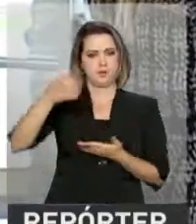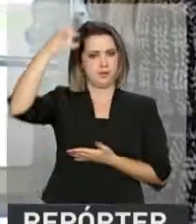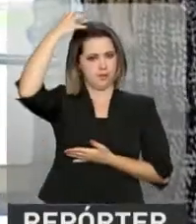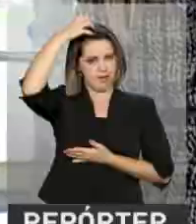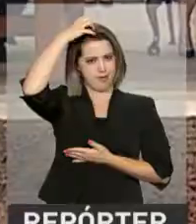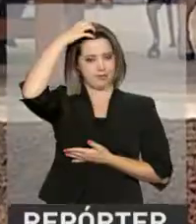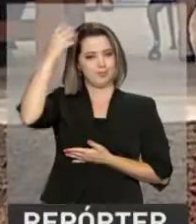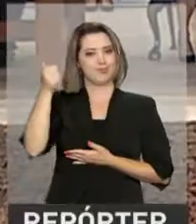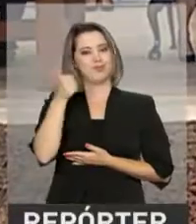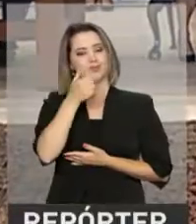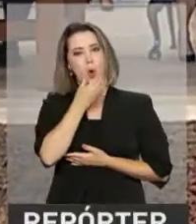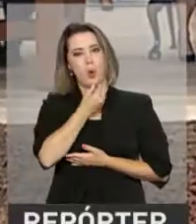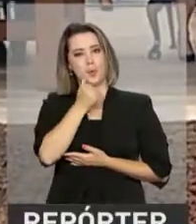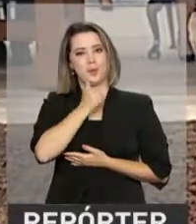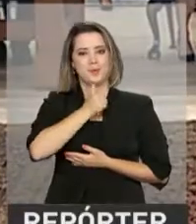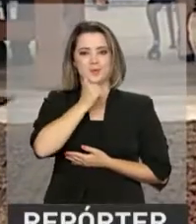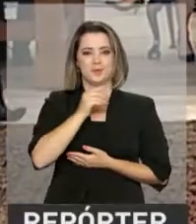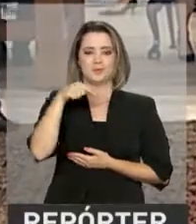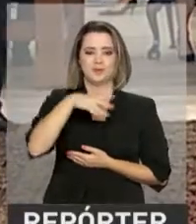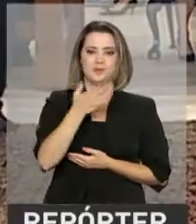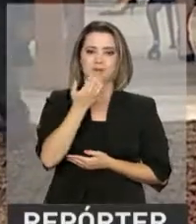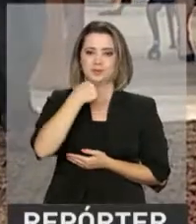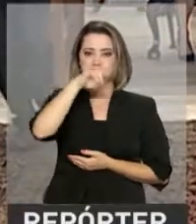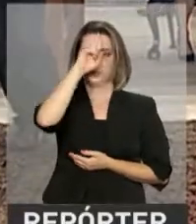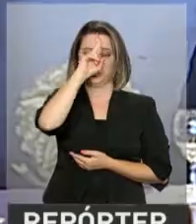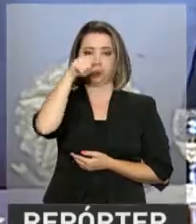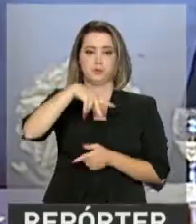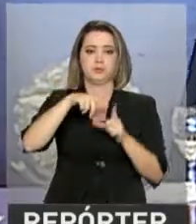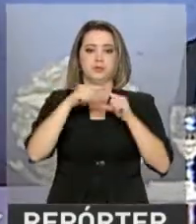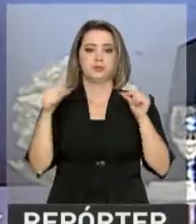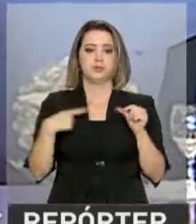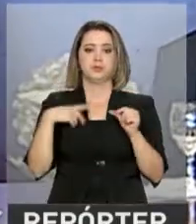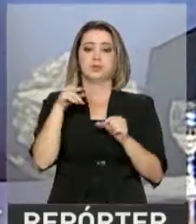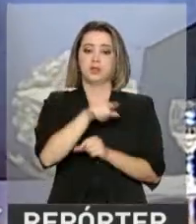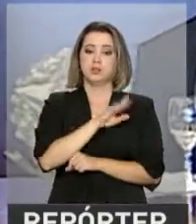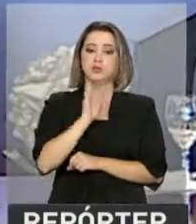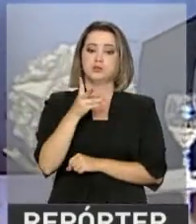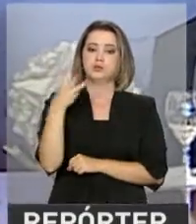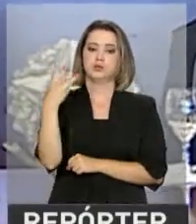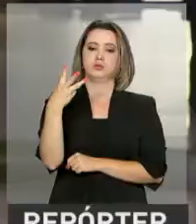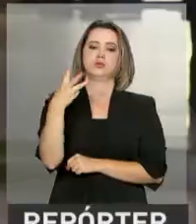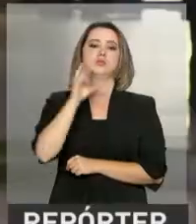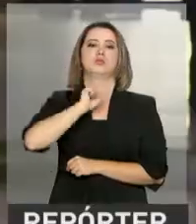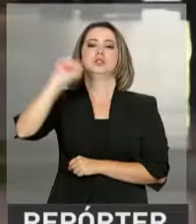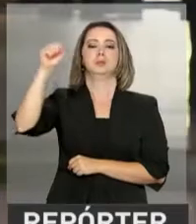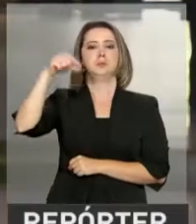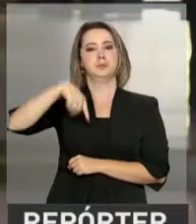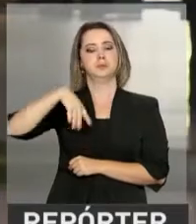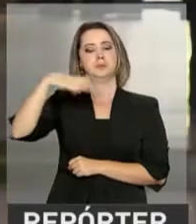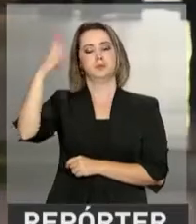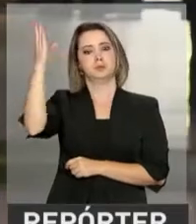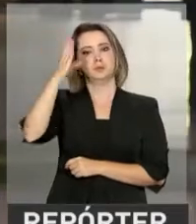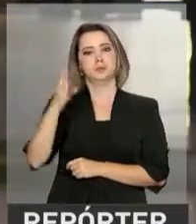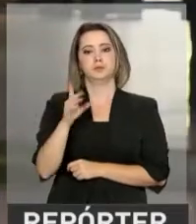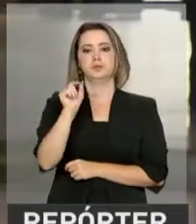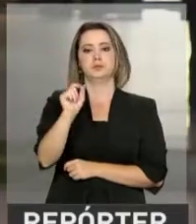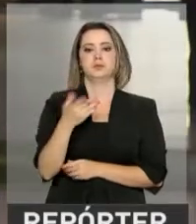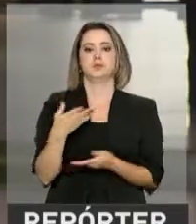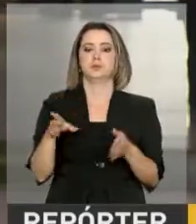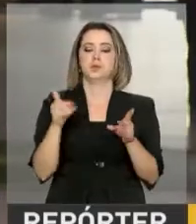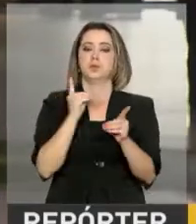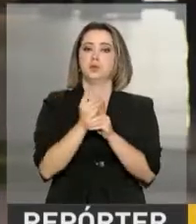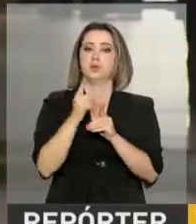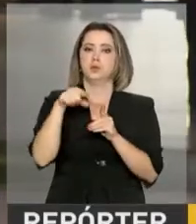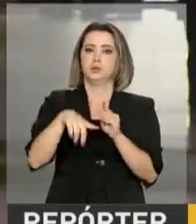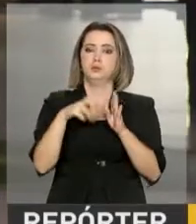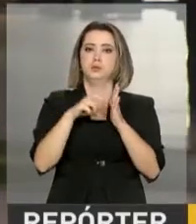da suécia em um outro em brasília os dirigentes suecos estão no país desde o dia 3 de abril um encontro aqui no itamaraty o presidente michel temer